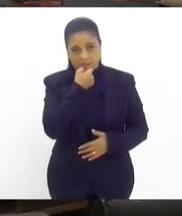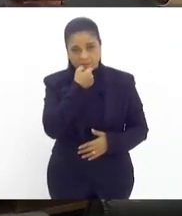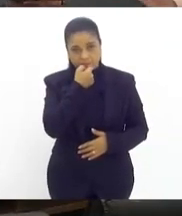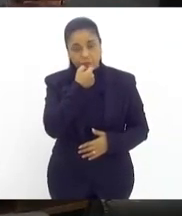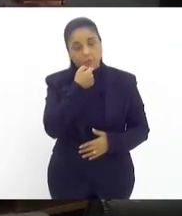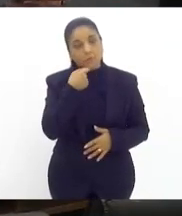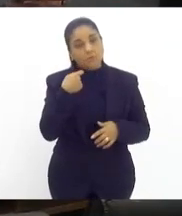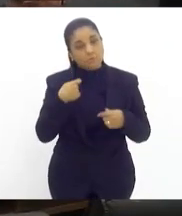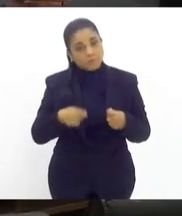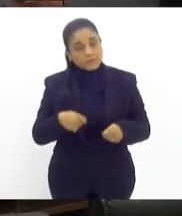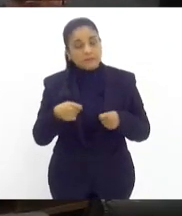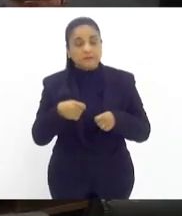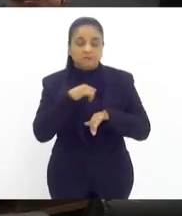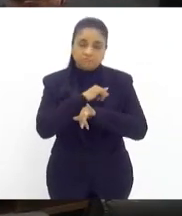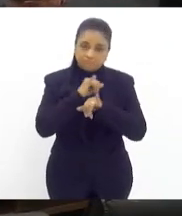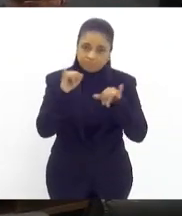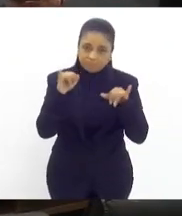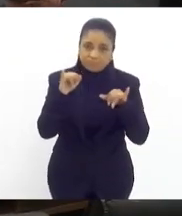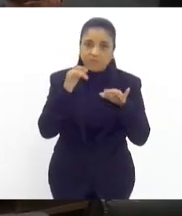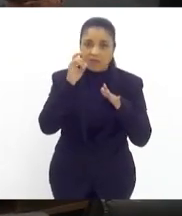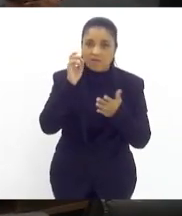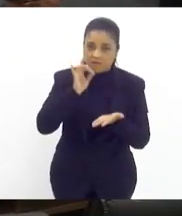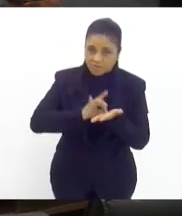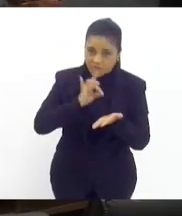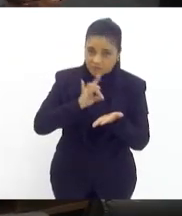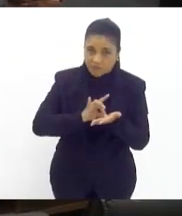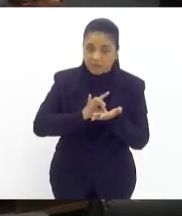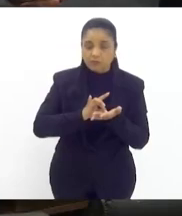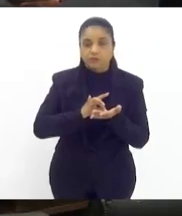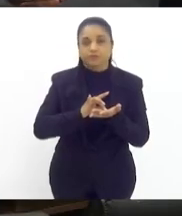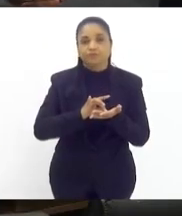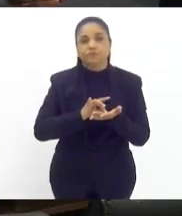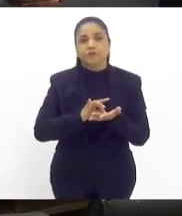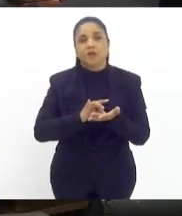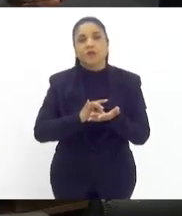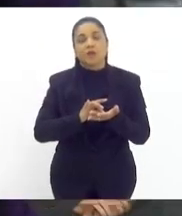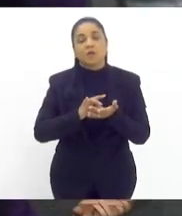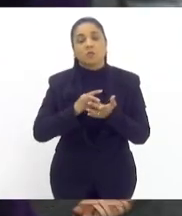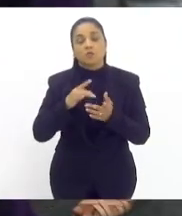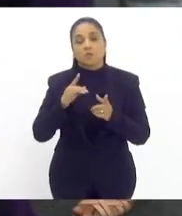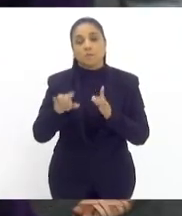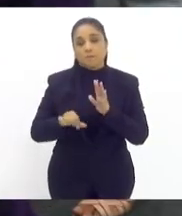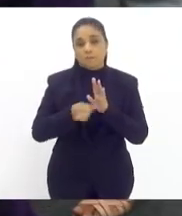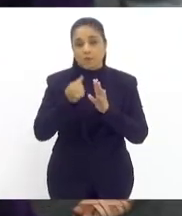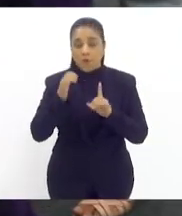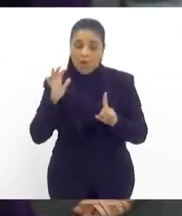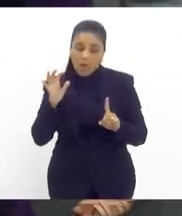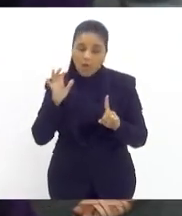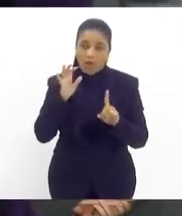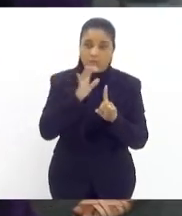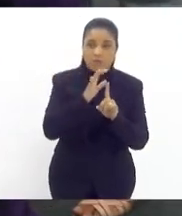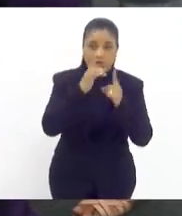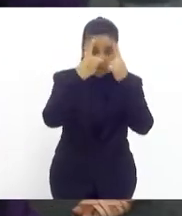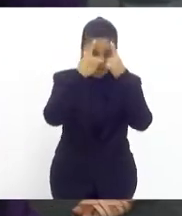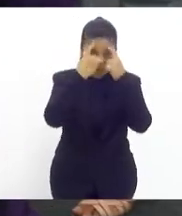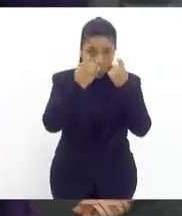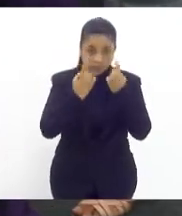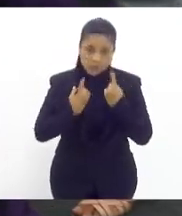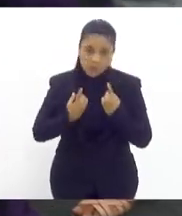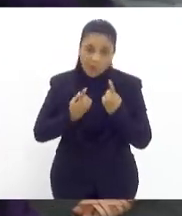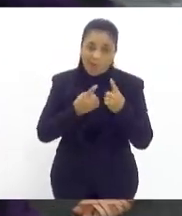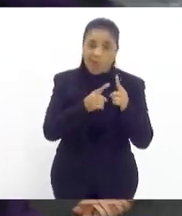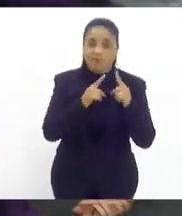trazer isso à baila primeiro obviamente o caso desses ataques dessa violência que se deu contra as escolas